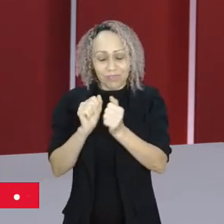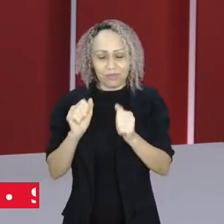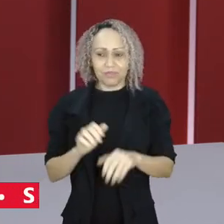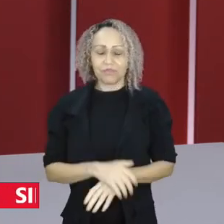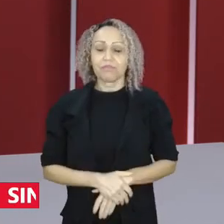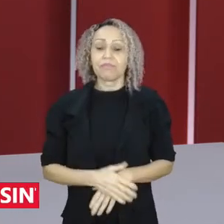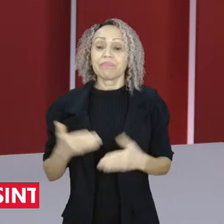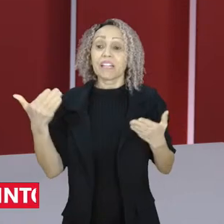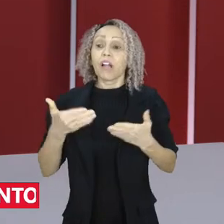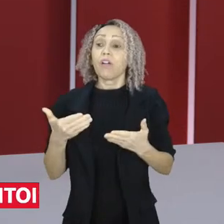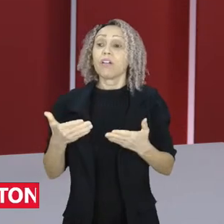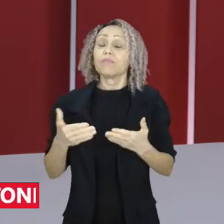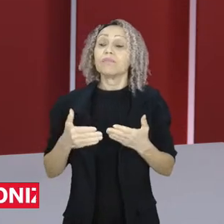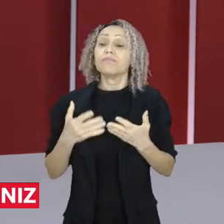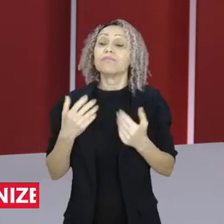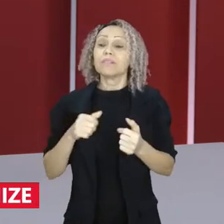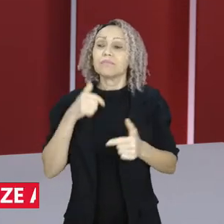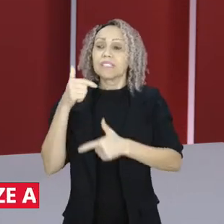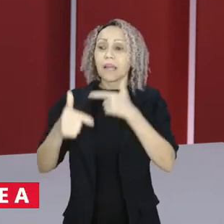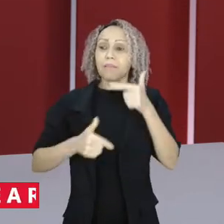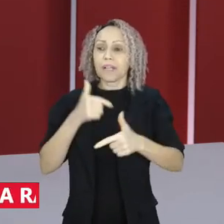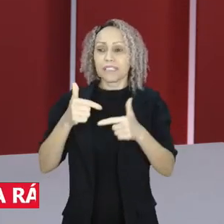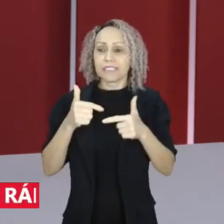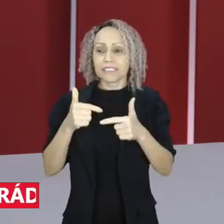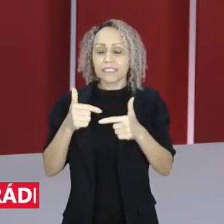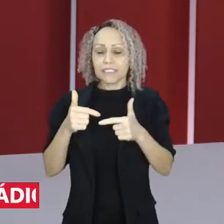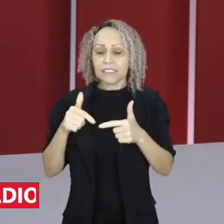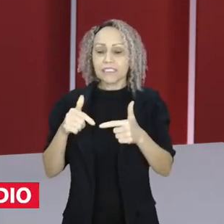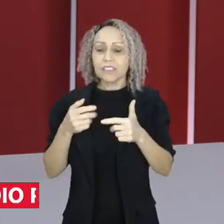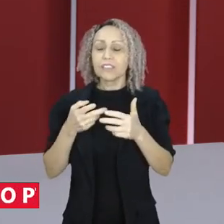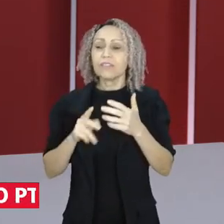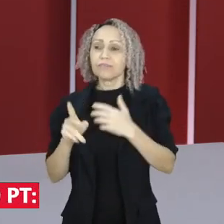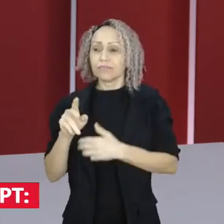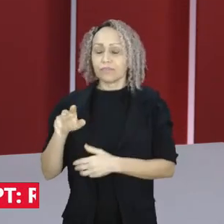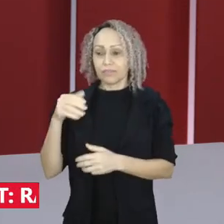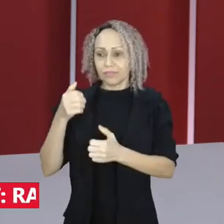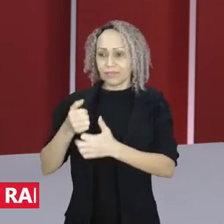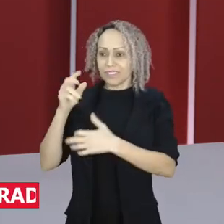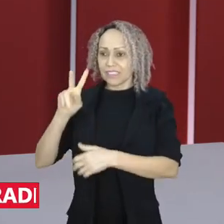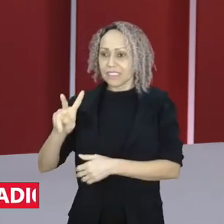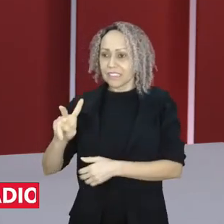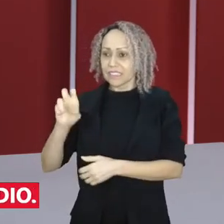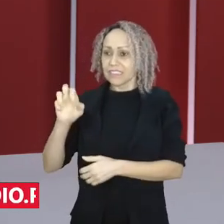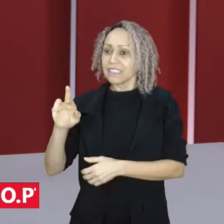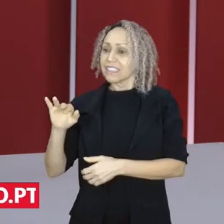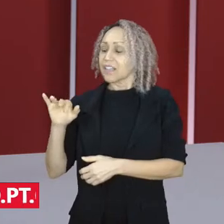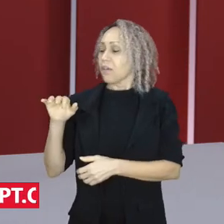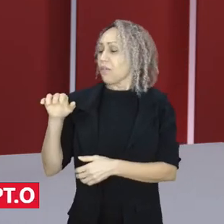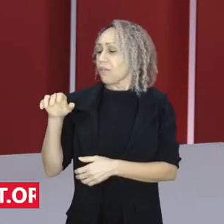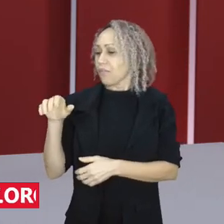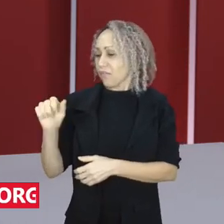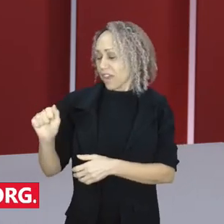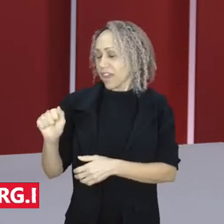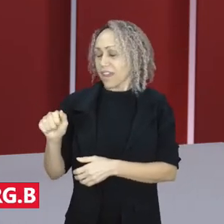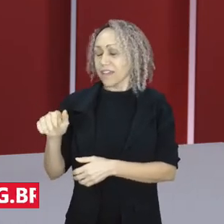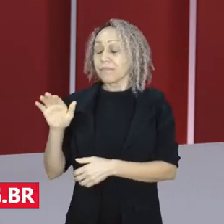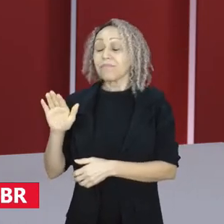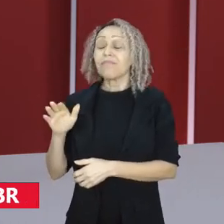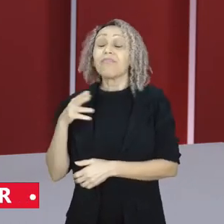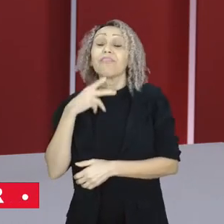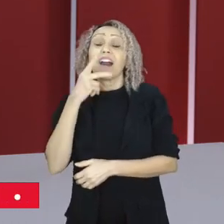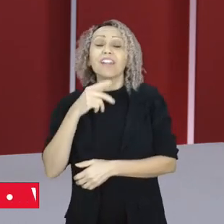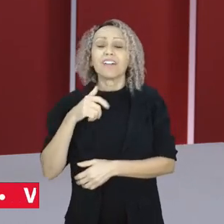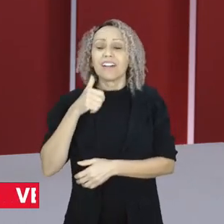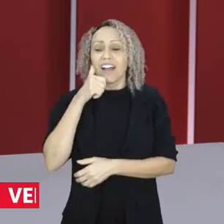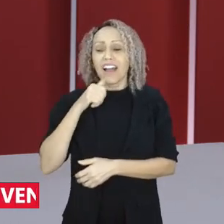agora vamos trabalhar aqui gente que eles vão vão seguir aqui ó a Vera dizendo minha irmã tá toda feliz faz aniversário no dia 12 de